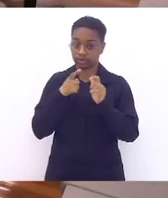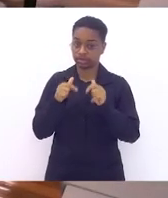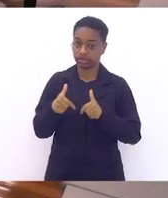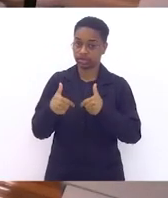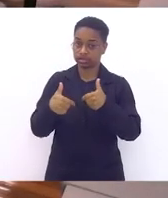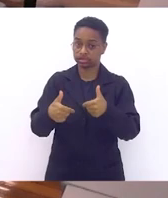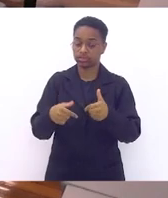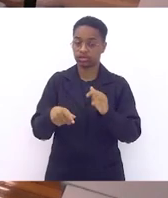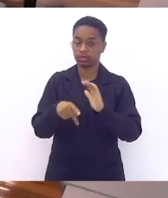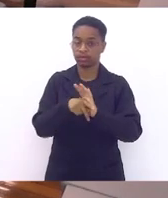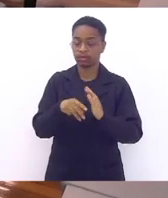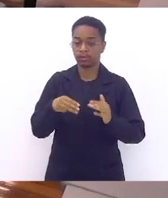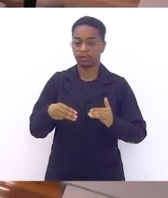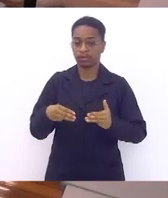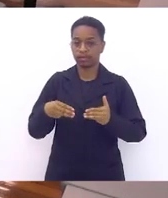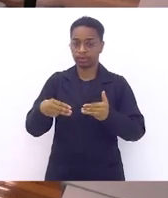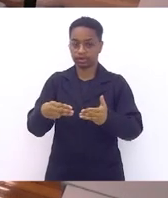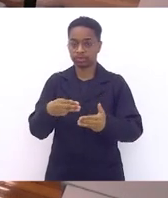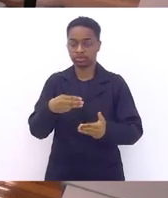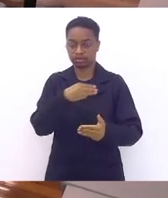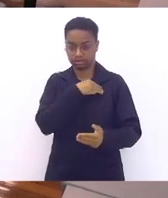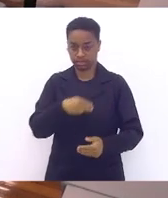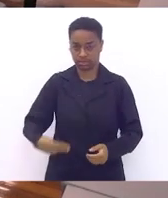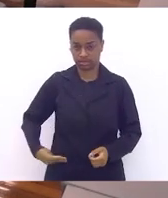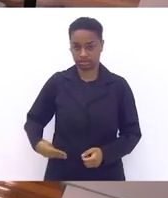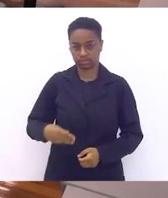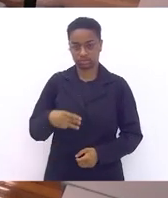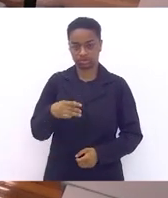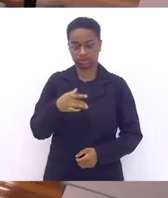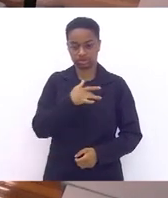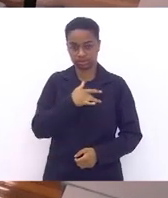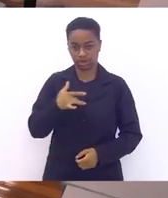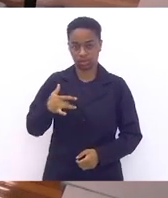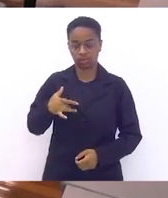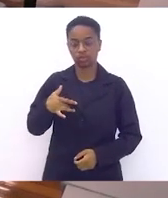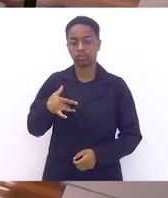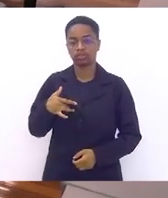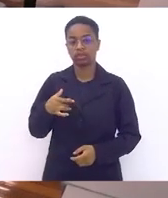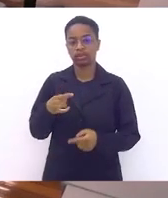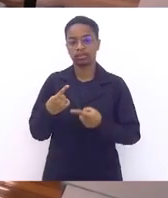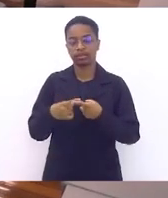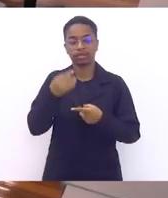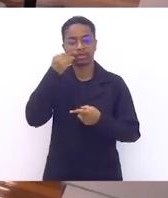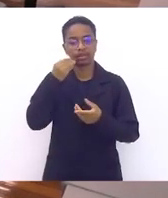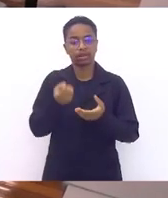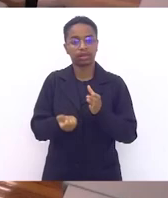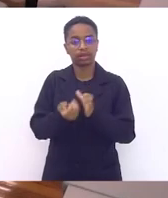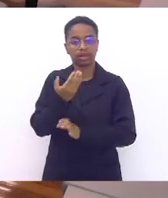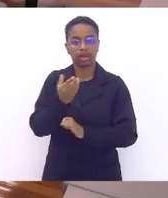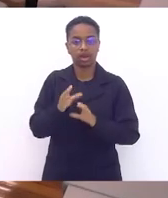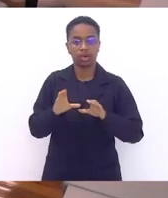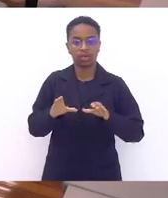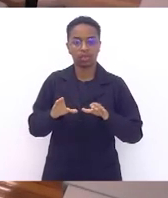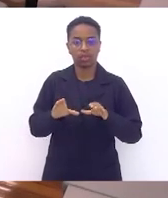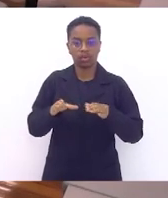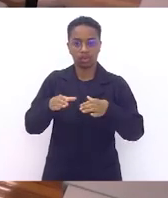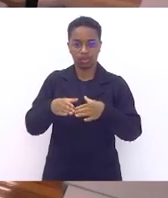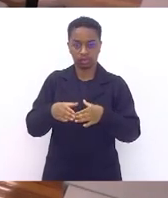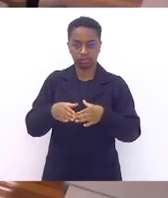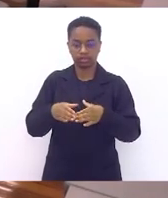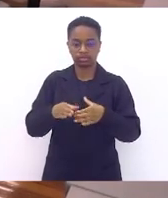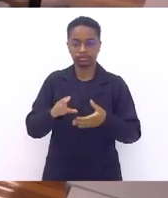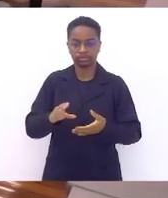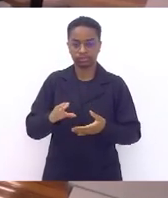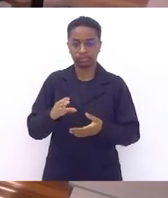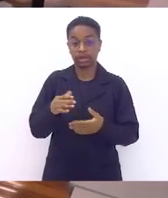ministra de Saúde exatamente na criação desse comitê interministerial. Né? E com o